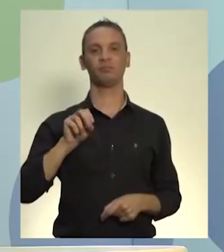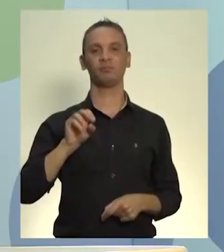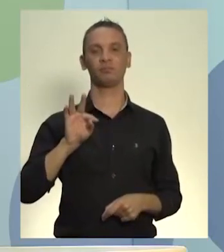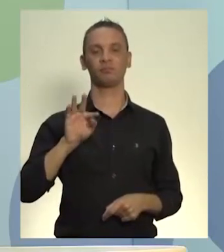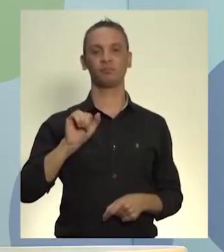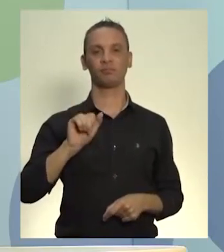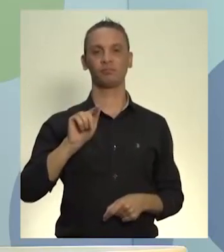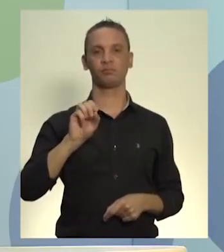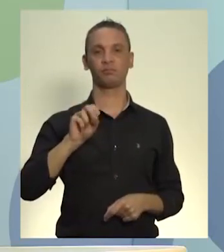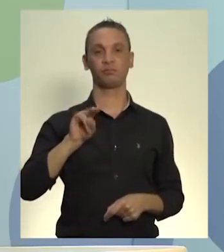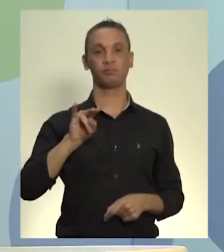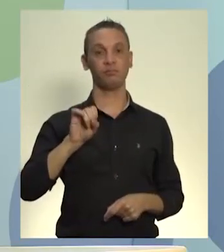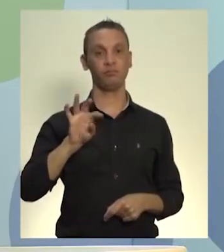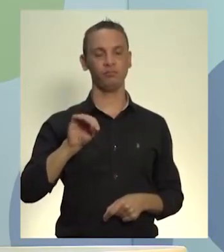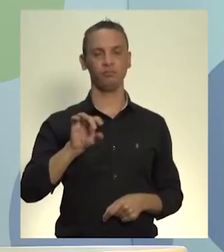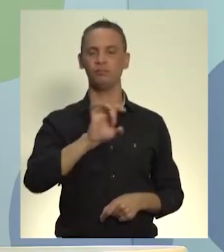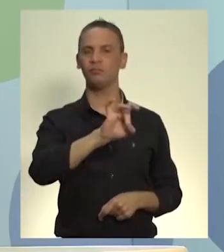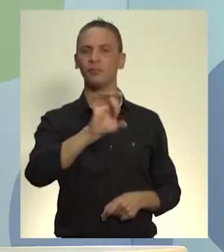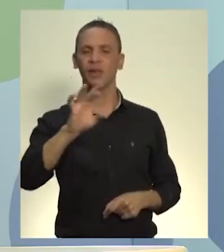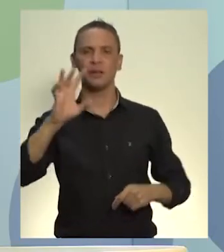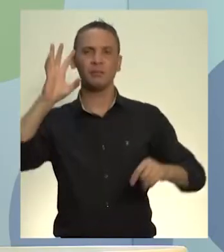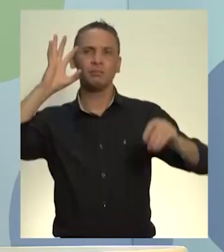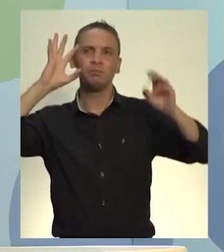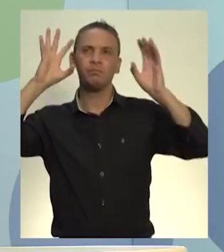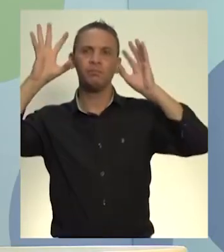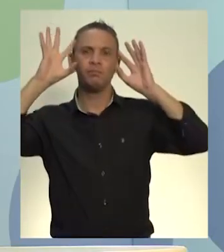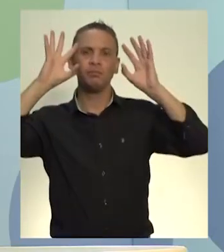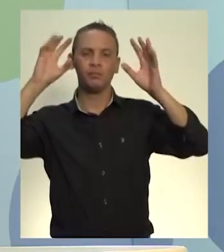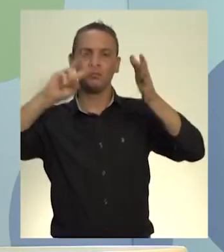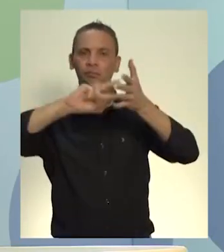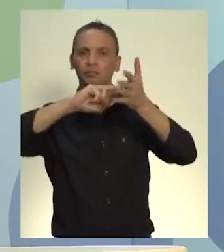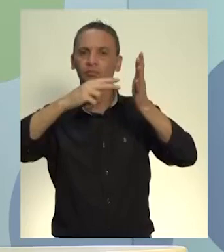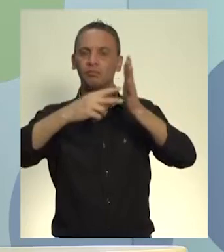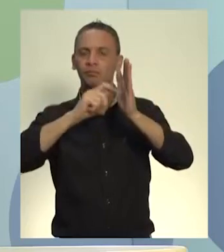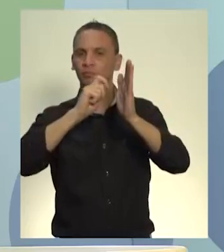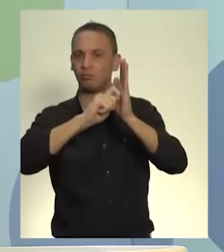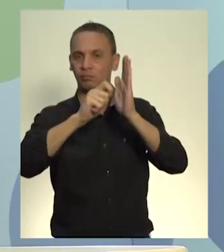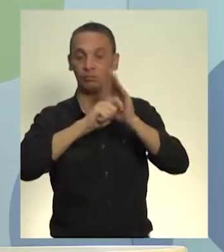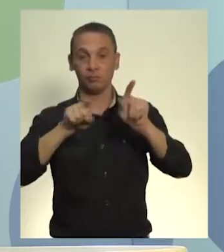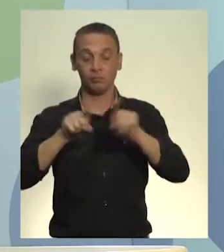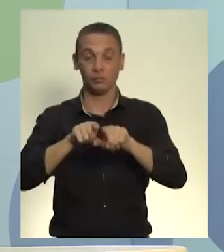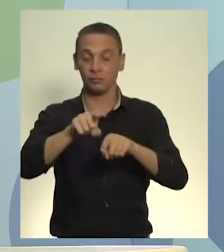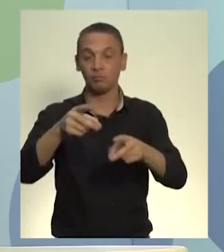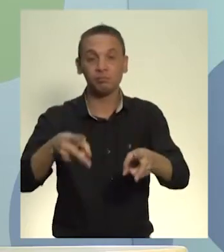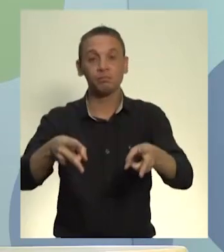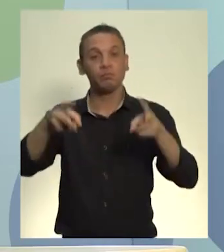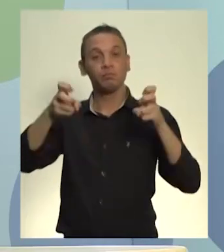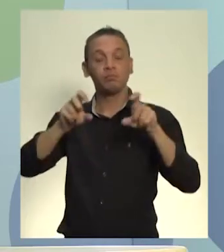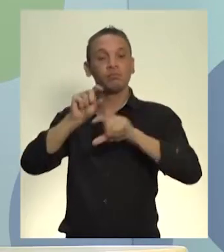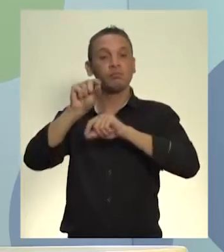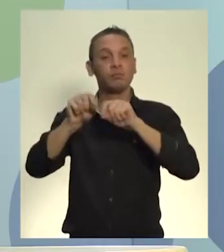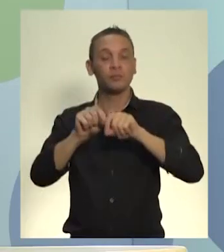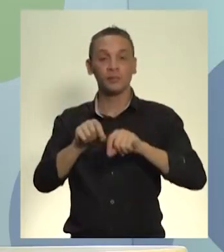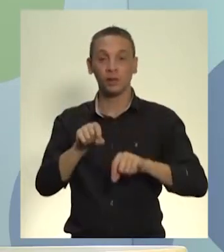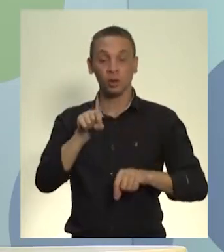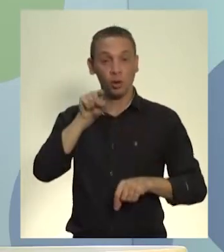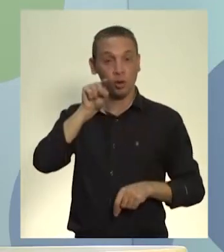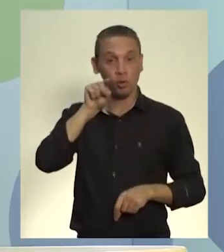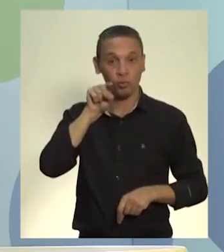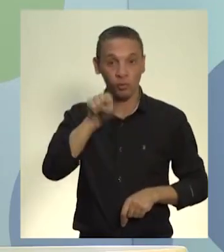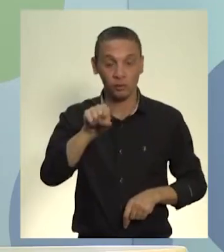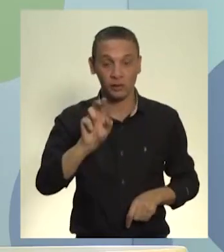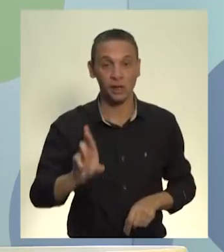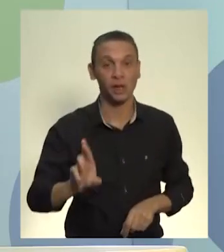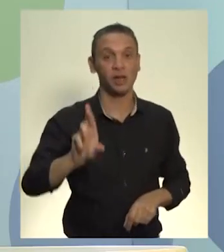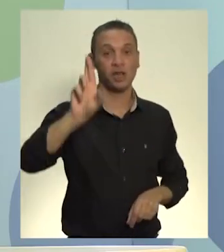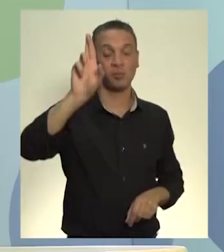conversou nessa aula, refletiu, vocês colocaram o conceito de protagonismo e vocês perceberam que quem direciona o projeto de